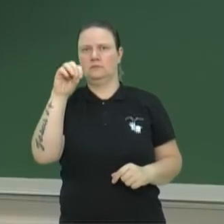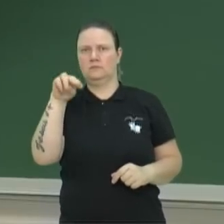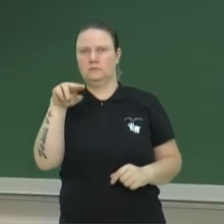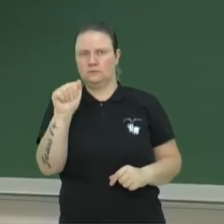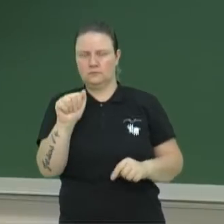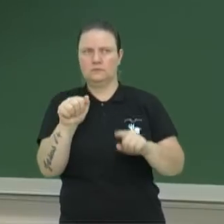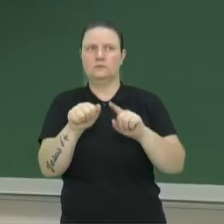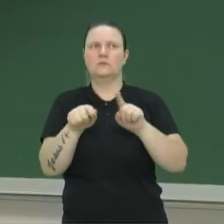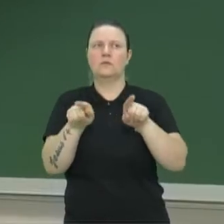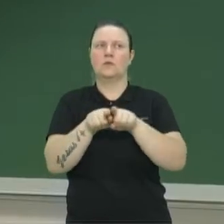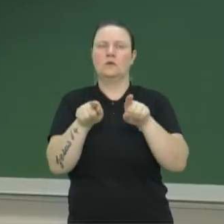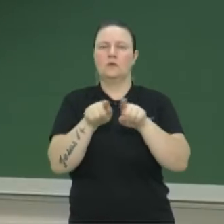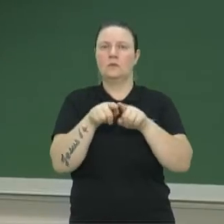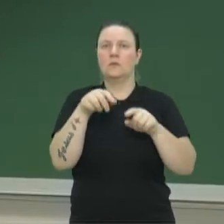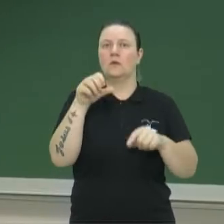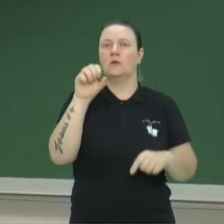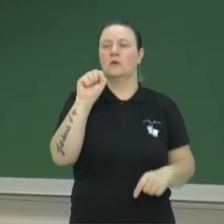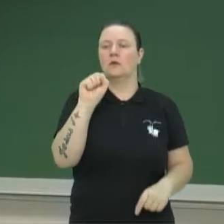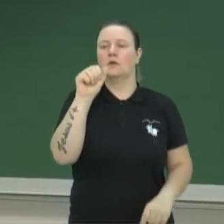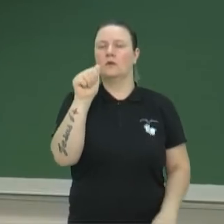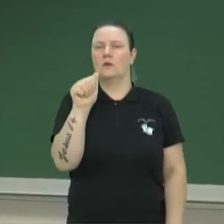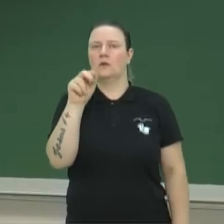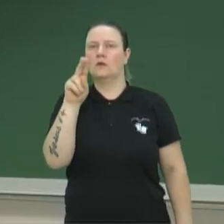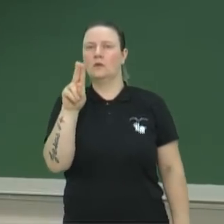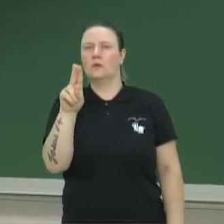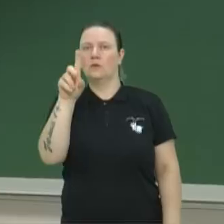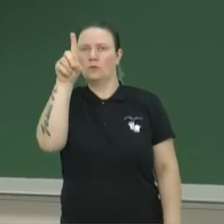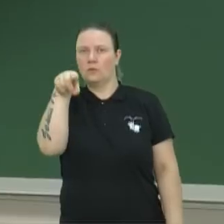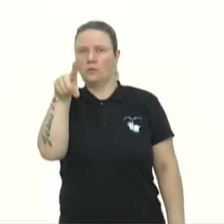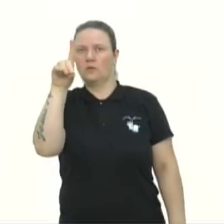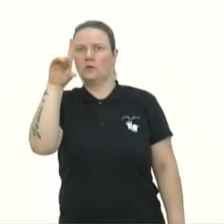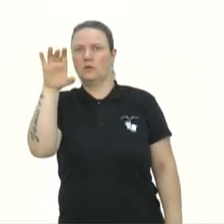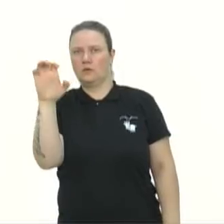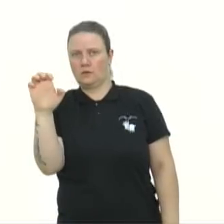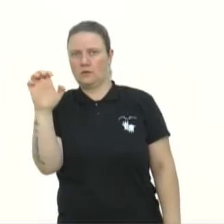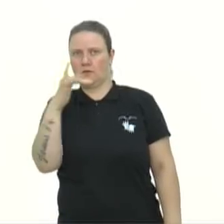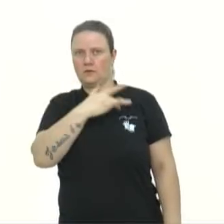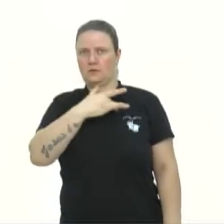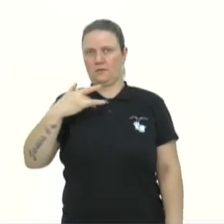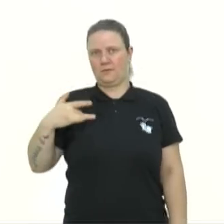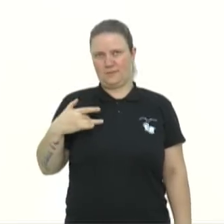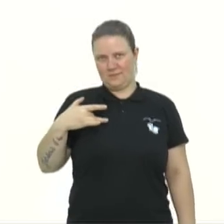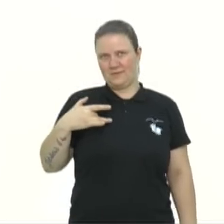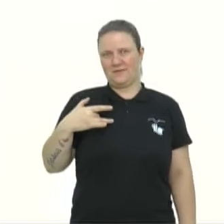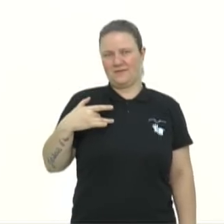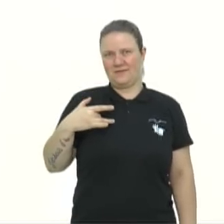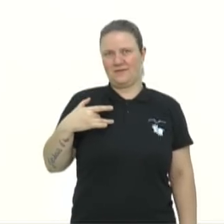O mesmo ocorre com a palavra saúde. Observe a divisão silábica.